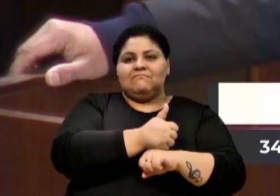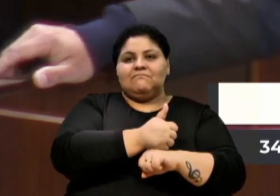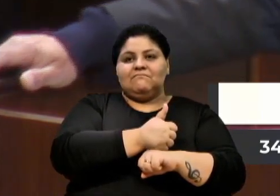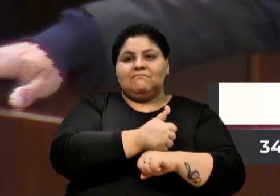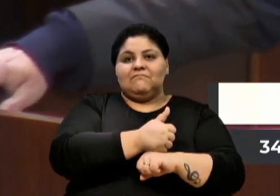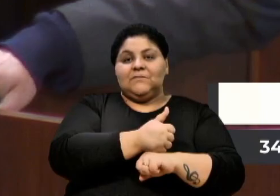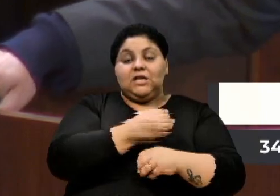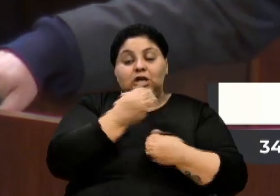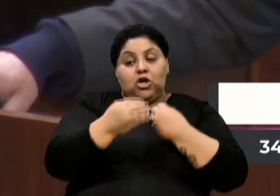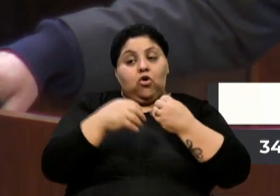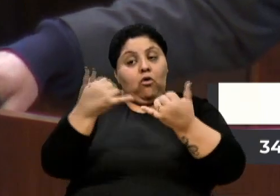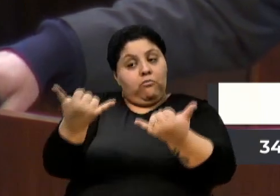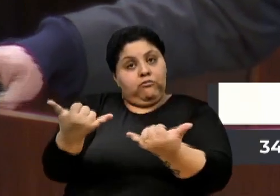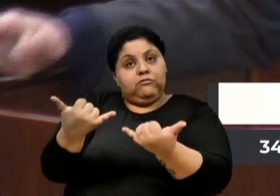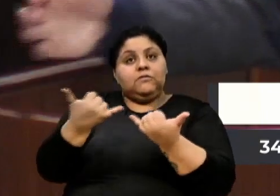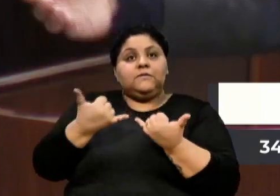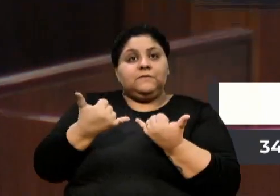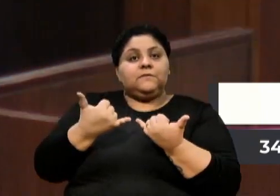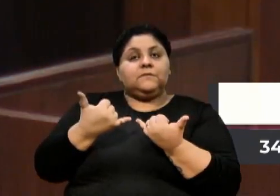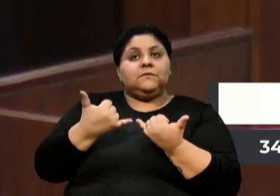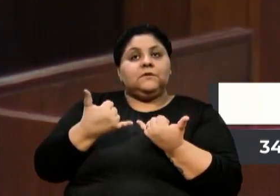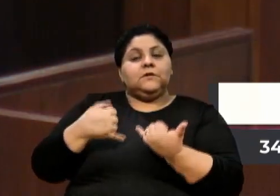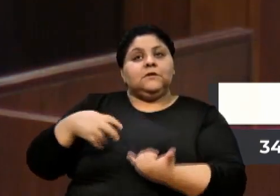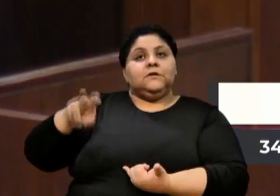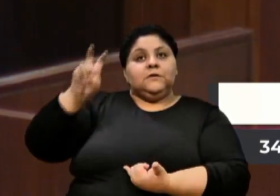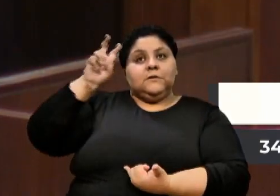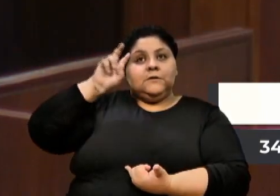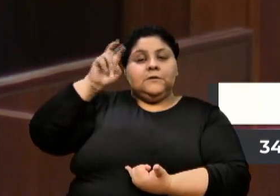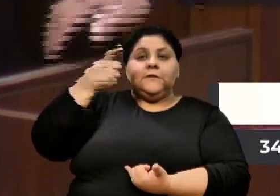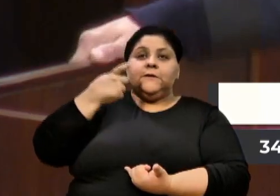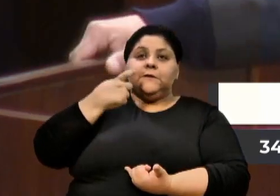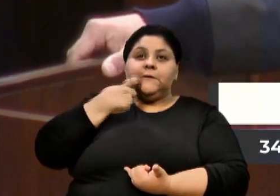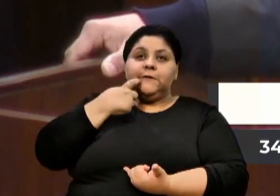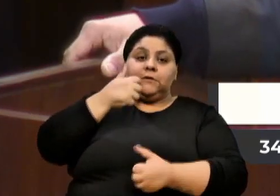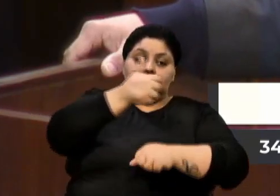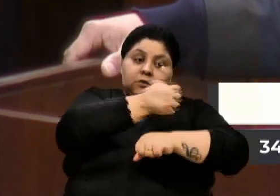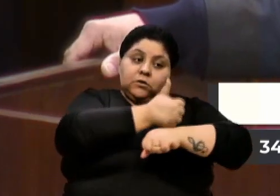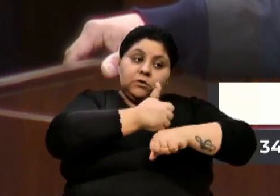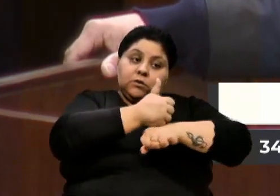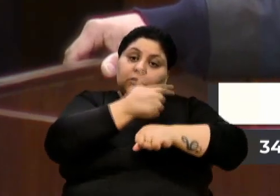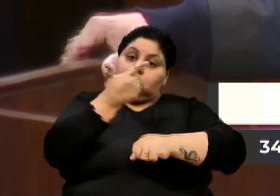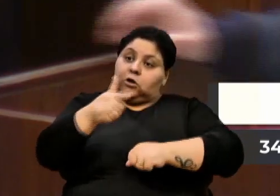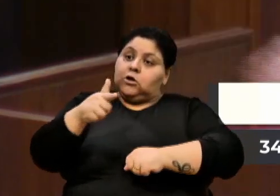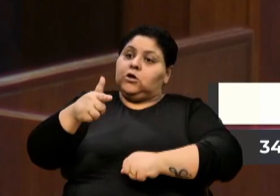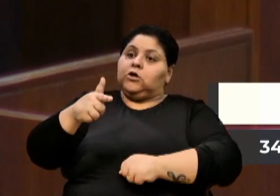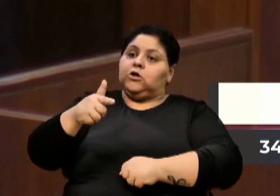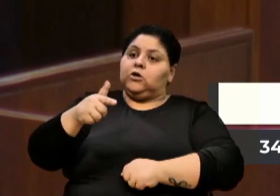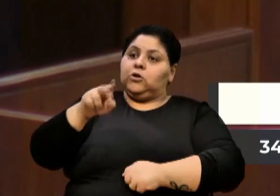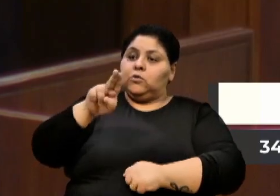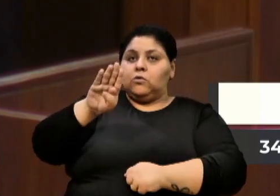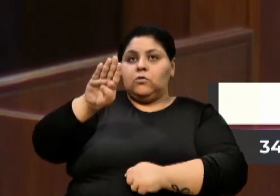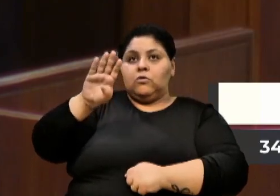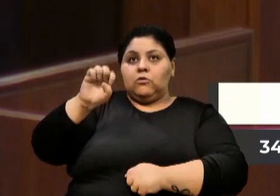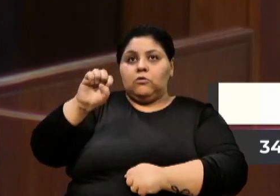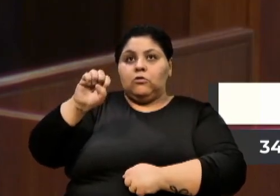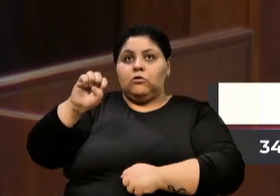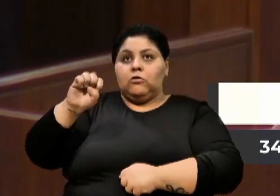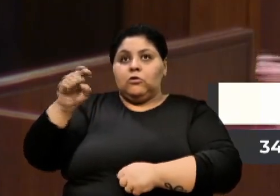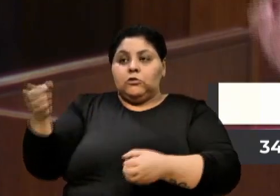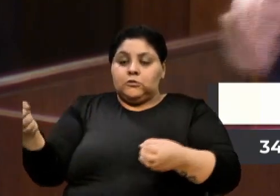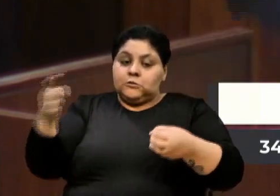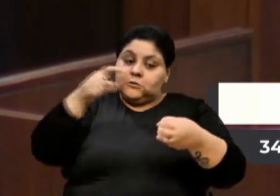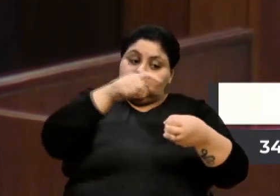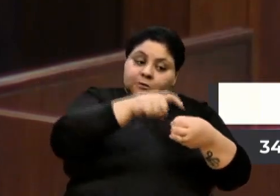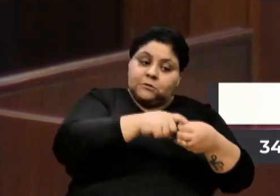preliminares, nesta quinta e sexta, um profissional de uma outra unidade estará lá para fazer atendimento. Então,